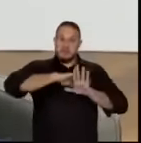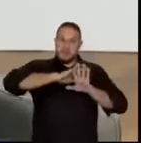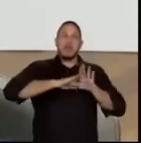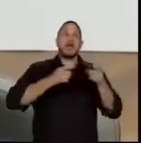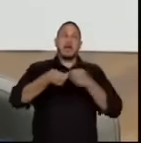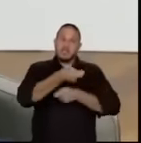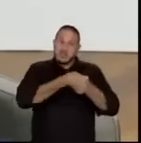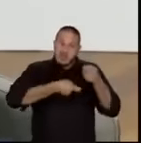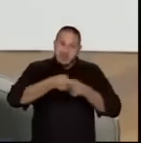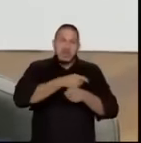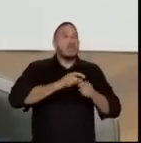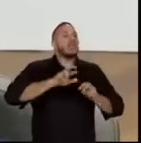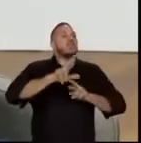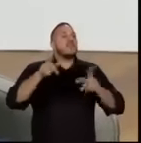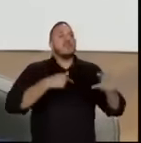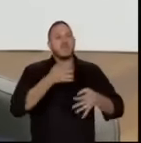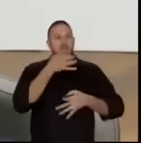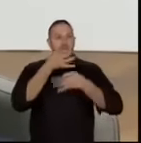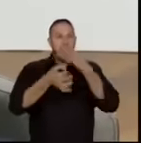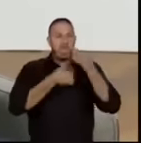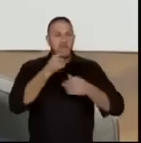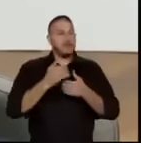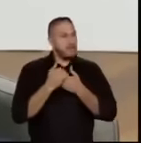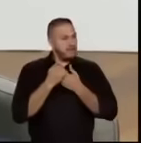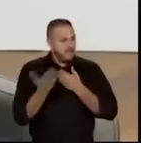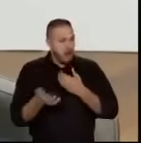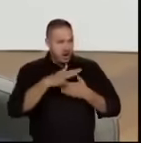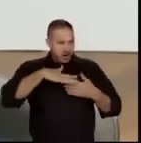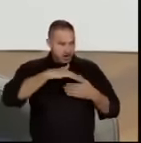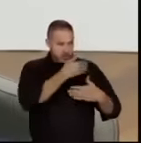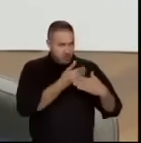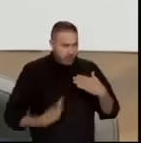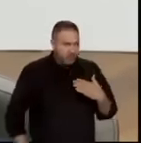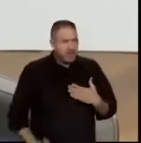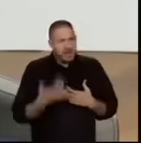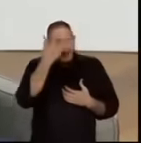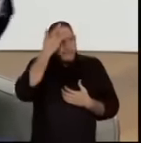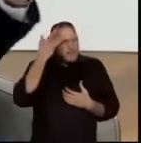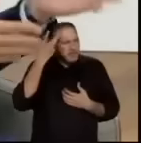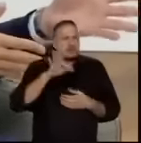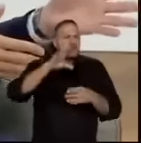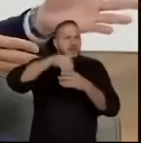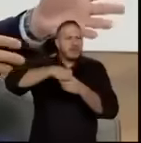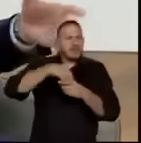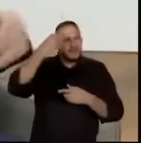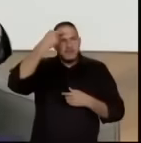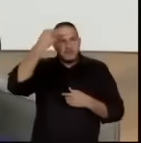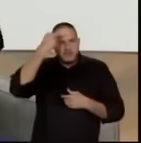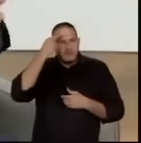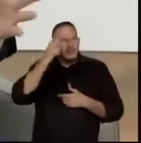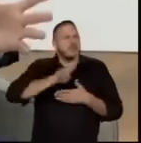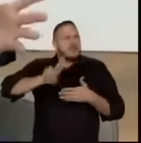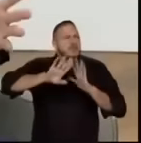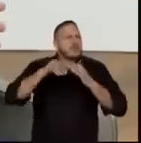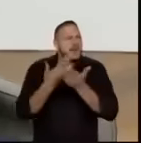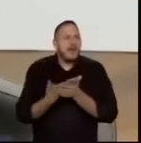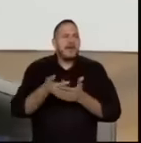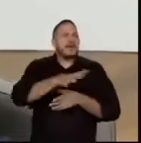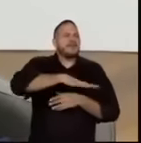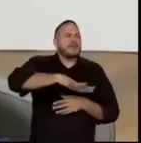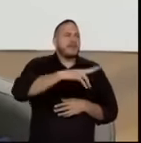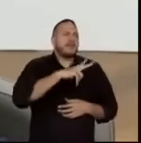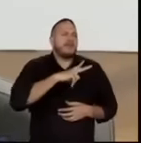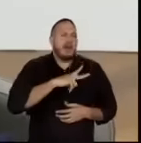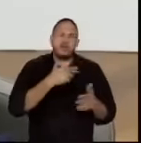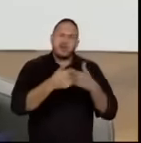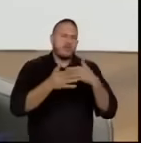diferente de argumentar fora do governo. Quem está fora do governo, seja na academia, seja no setor privado, em qualquer lugar,